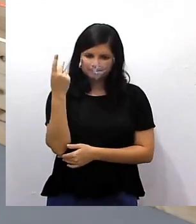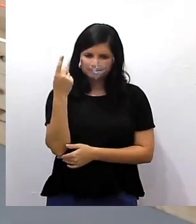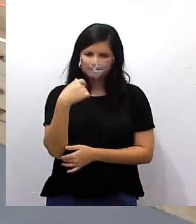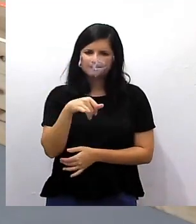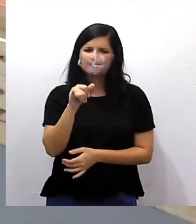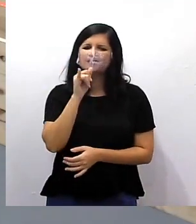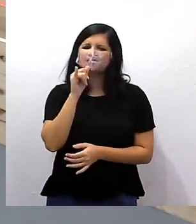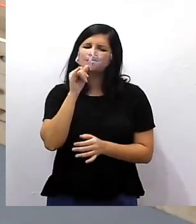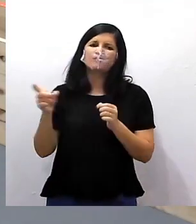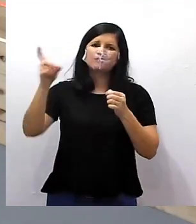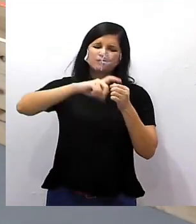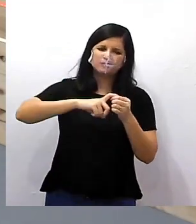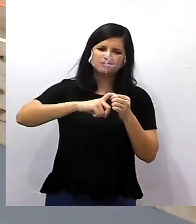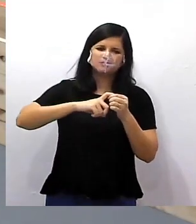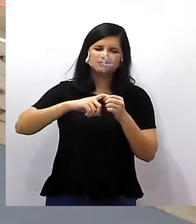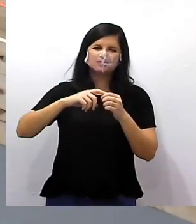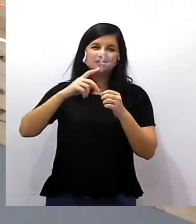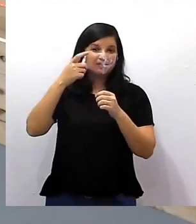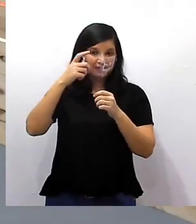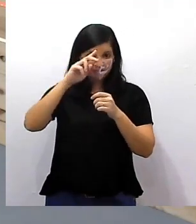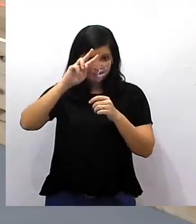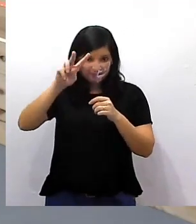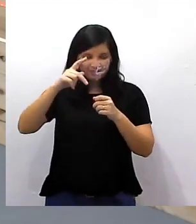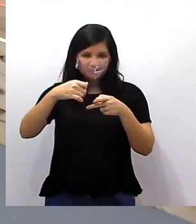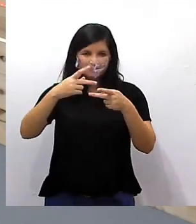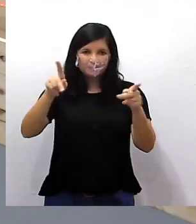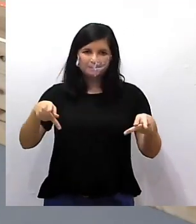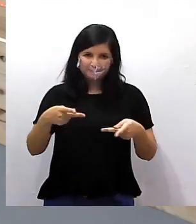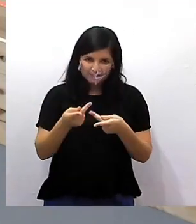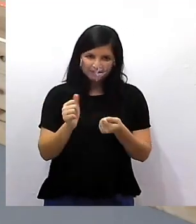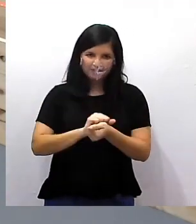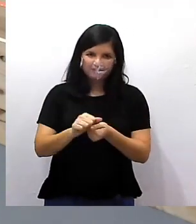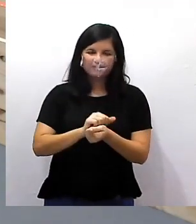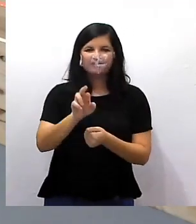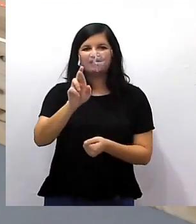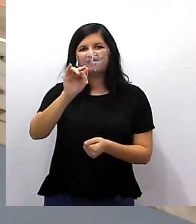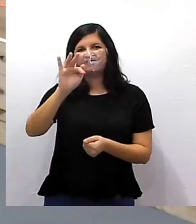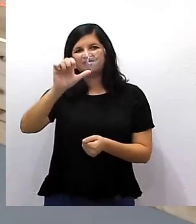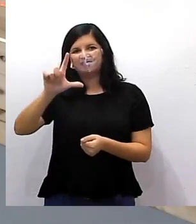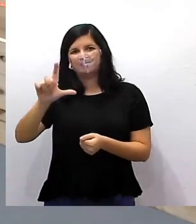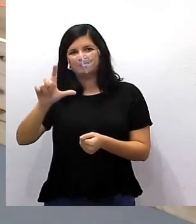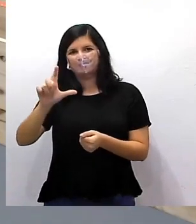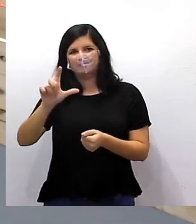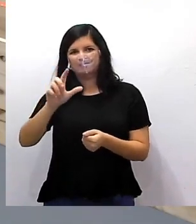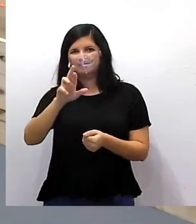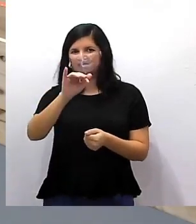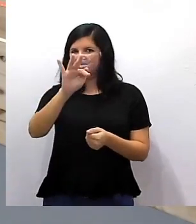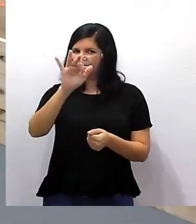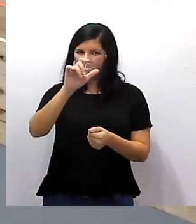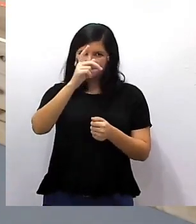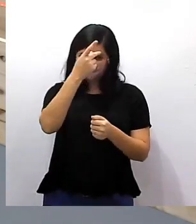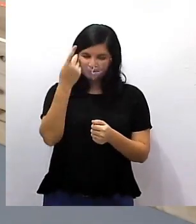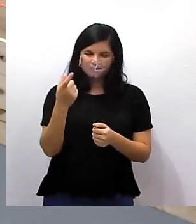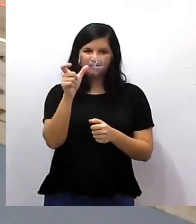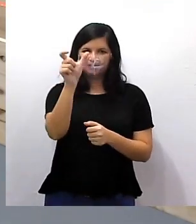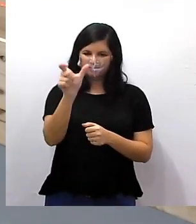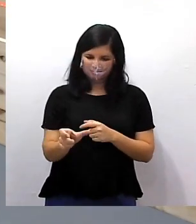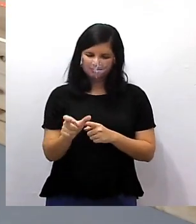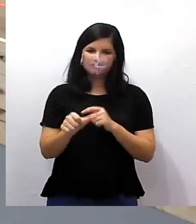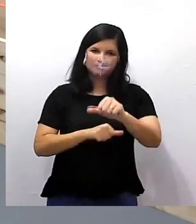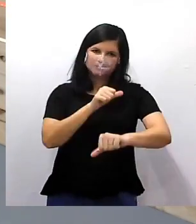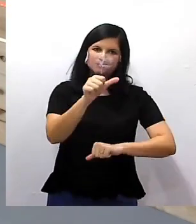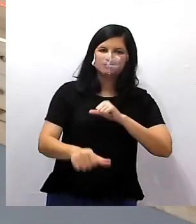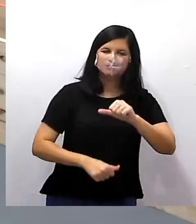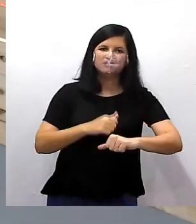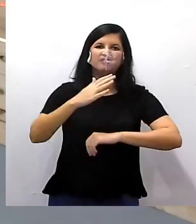inicial. Quando eu disse assim, ó, os pratos foram lavados por Rafael. Rafael deixa de ser o sujeito, né, da voz ativa e passa a